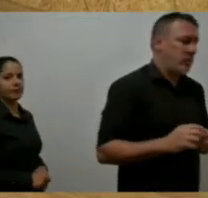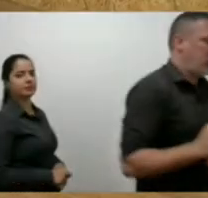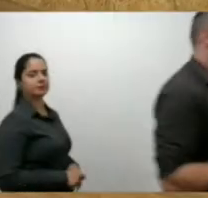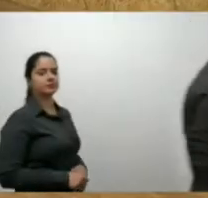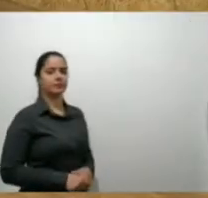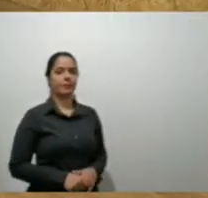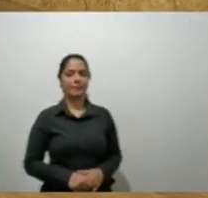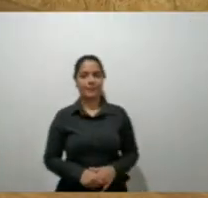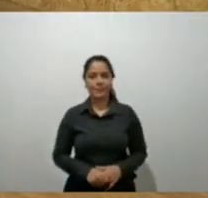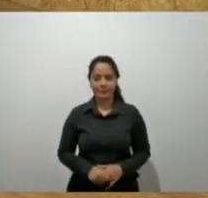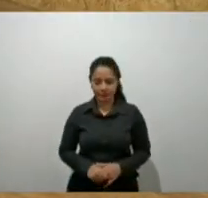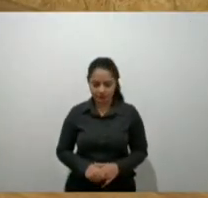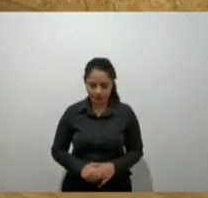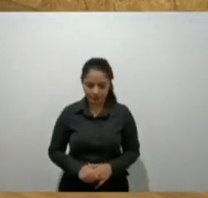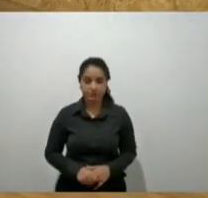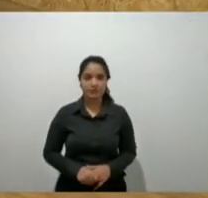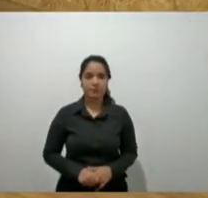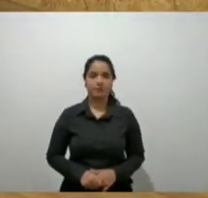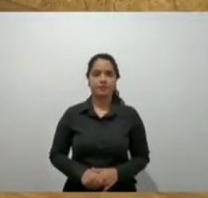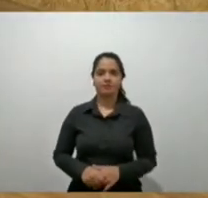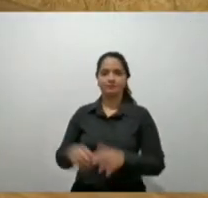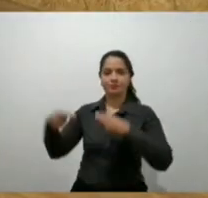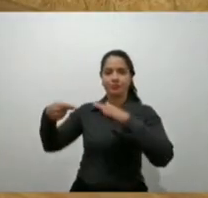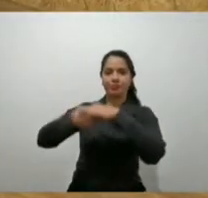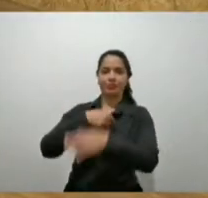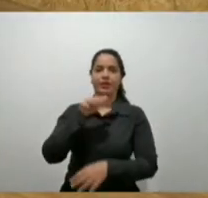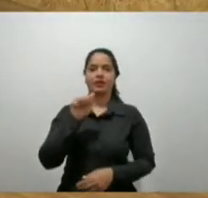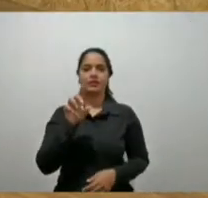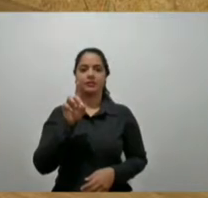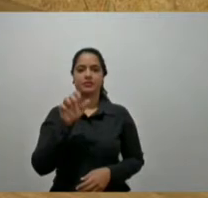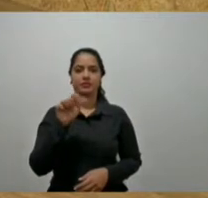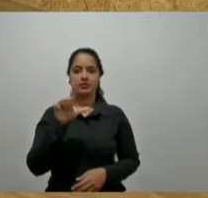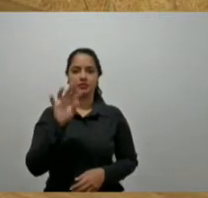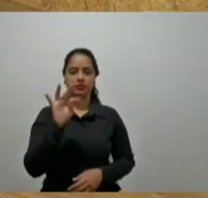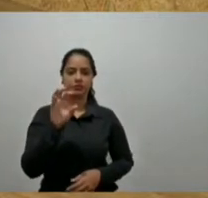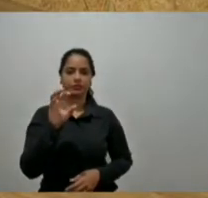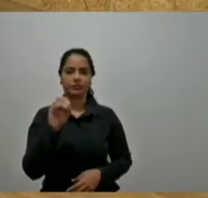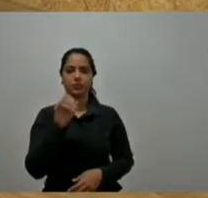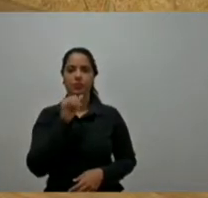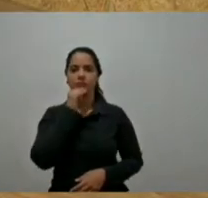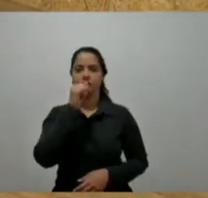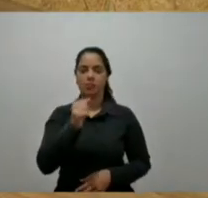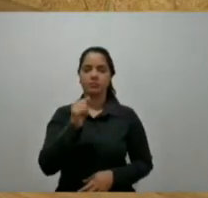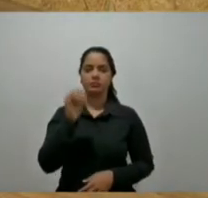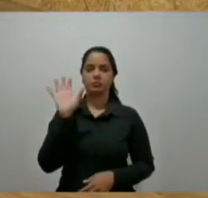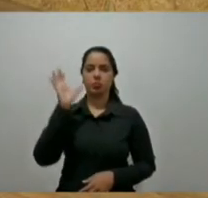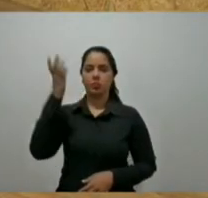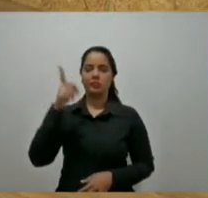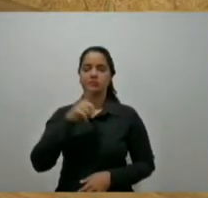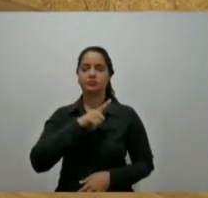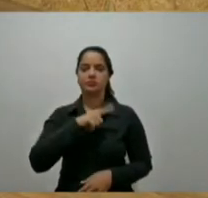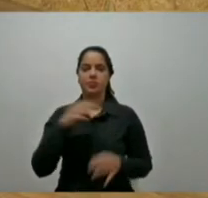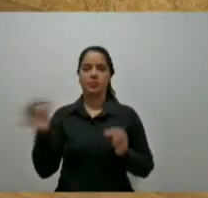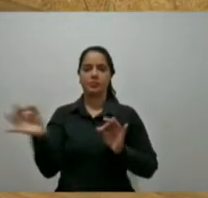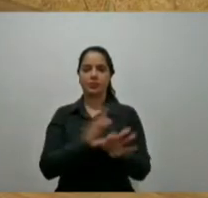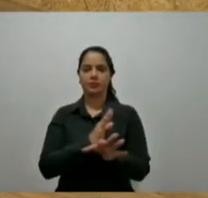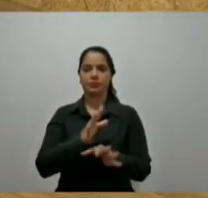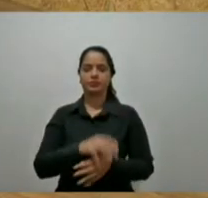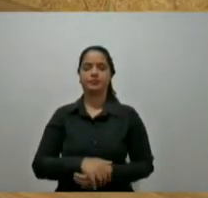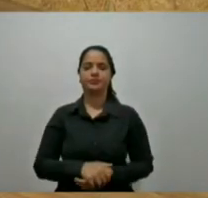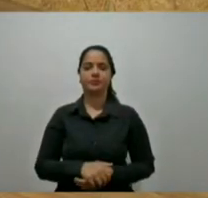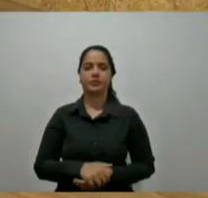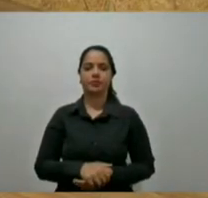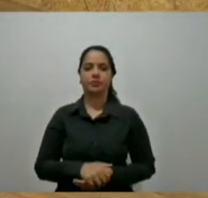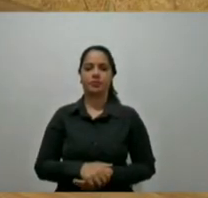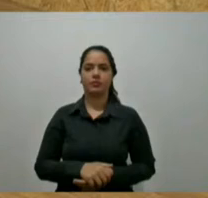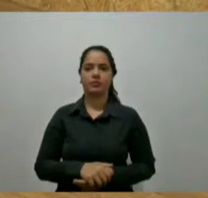o Adalto Lemos Filho afirma, na realidade, que a solução está pronta. É o associativismo, compartilhar as responsabilidades